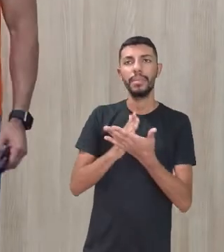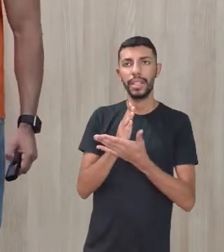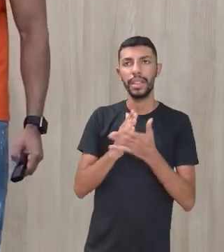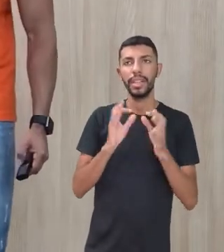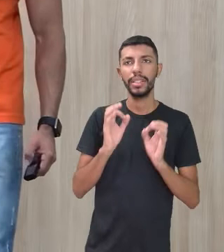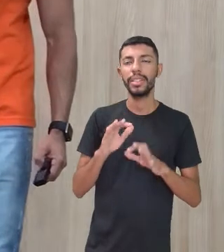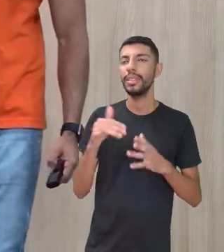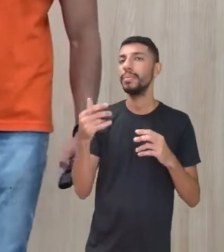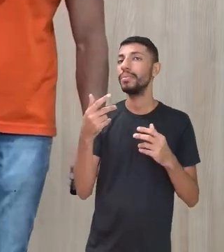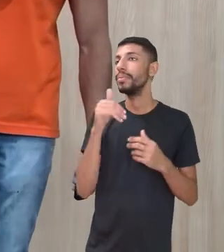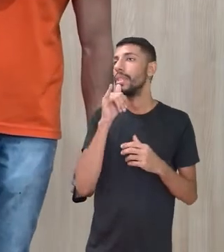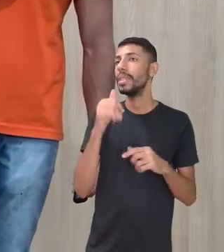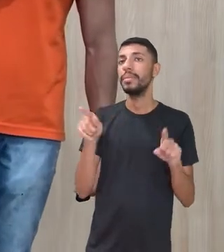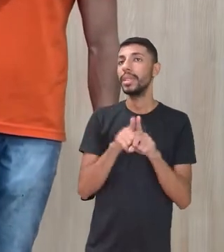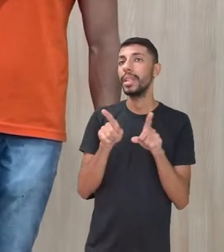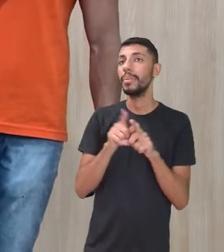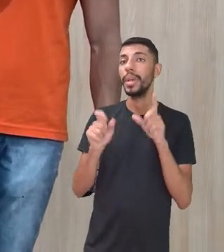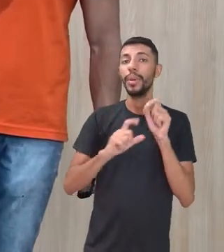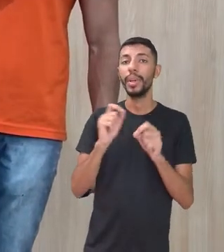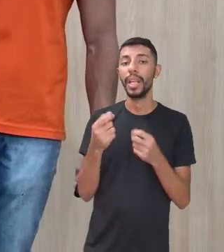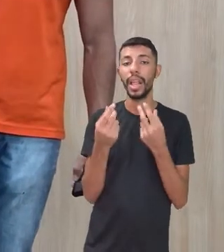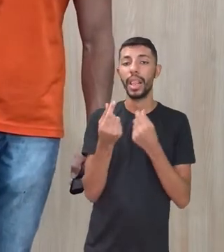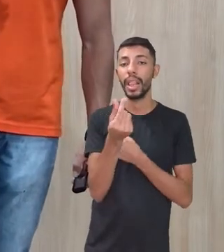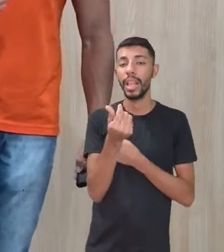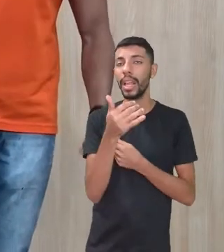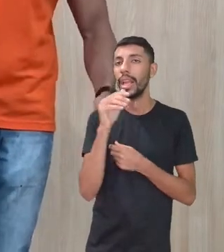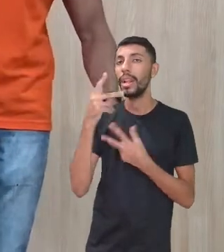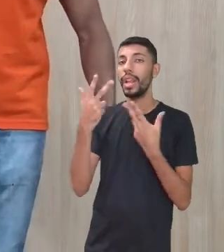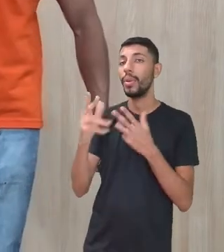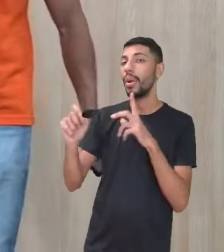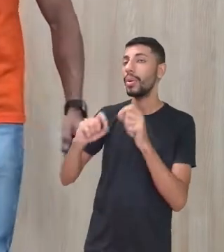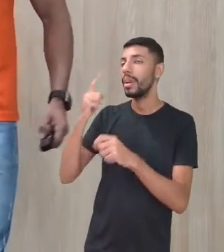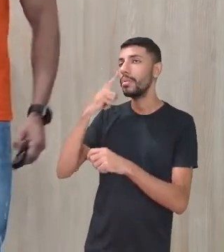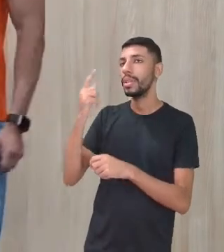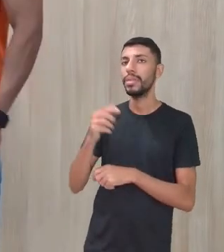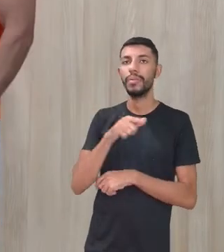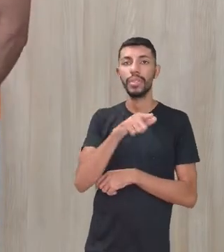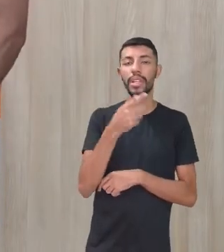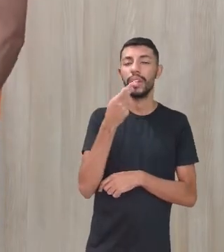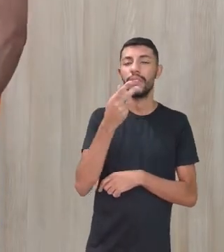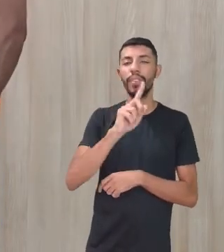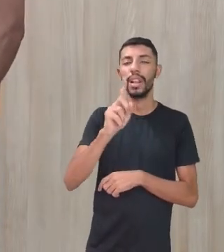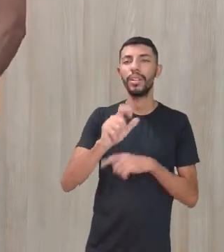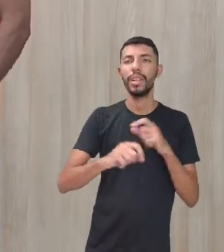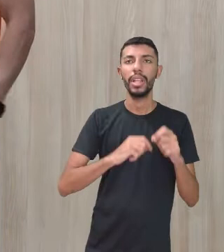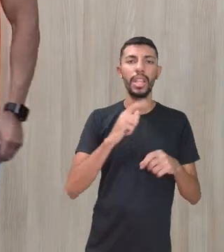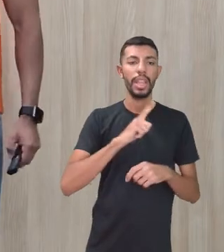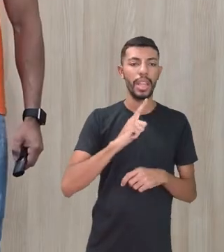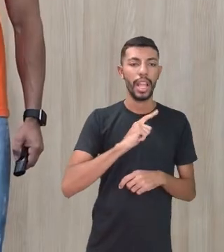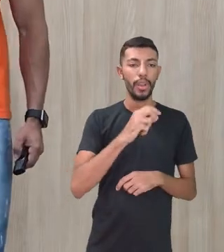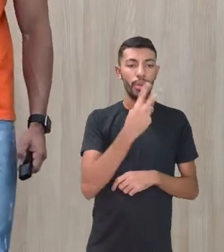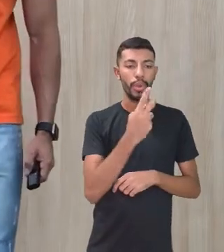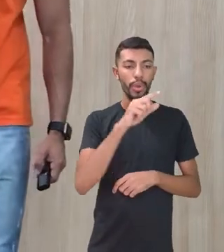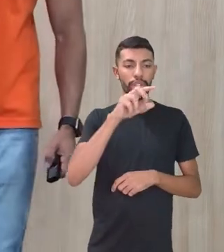Você não diz, eu tenho 5 meios reais. Você diz que tem R$